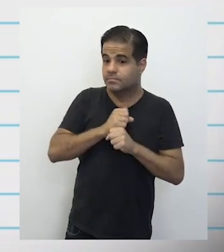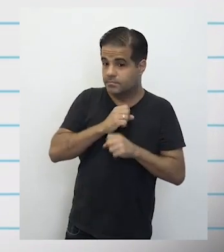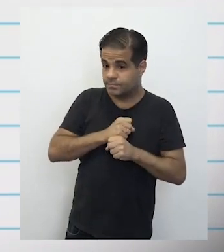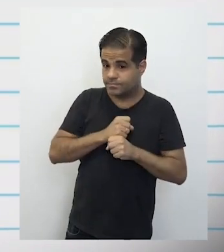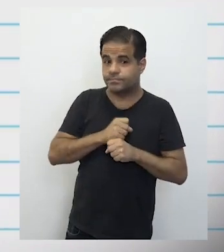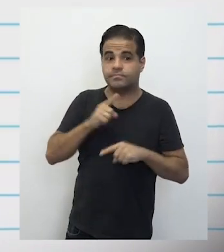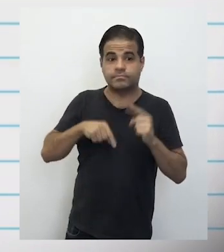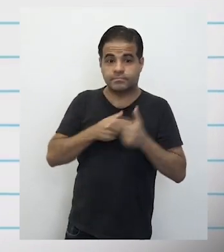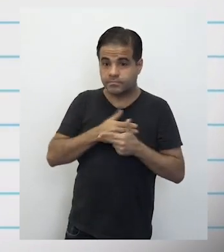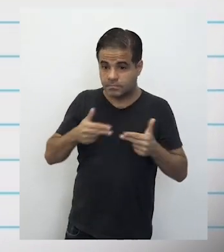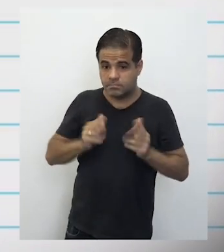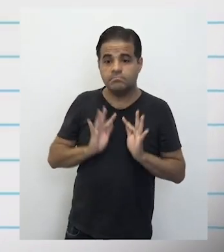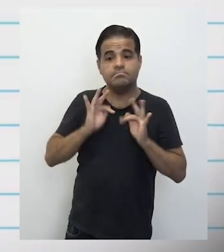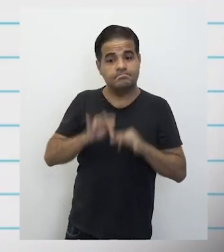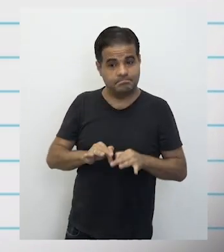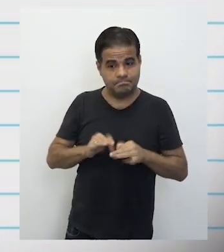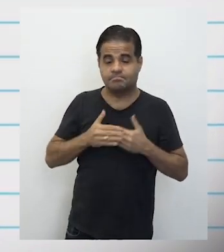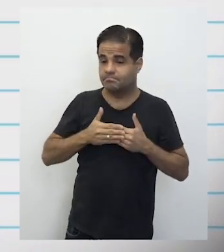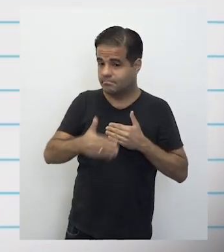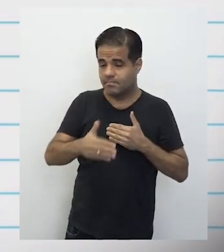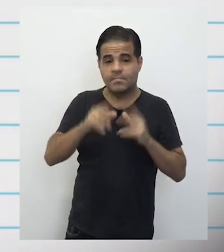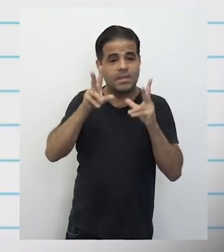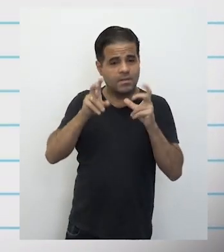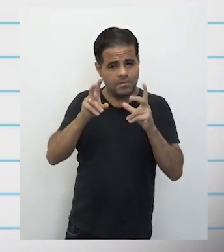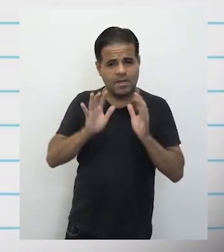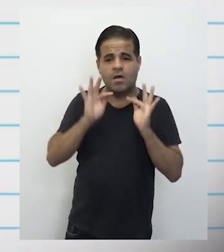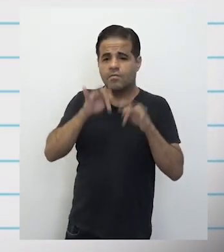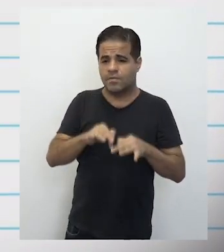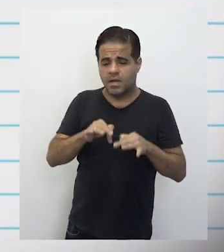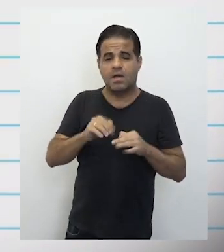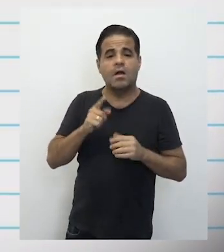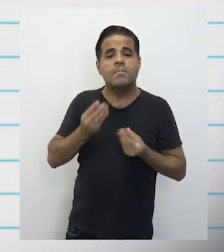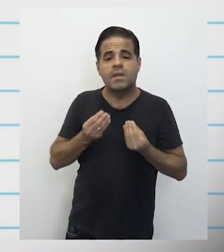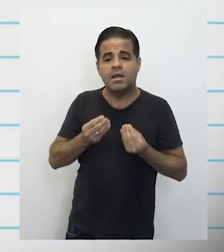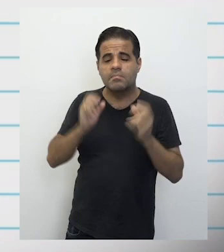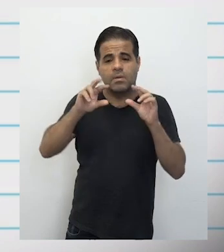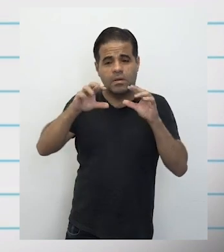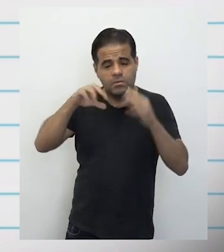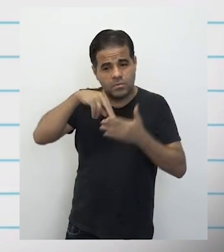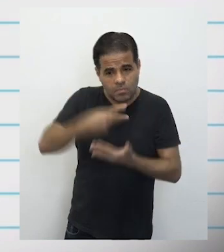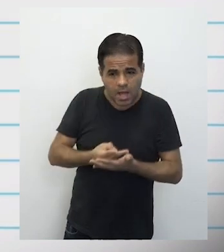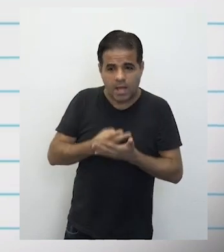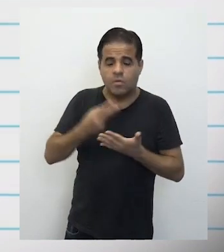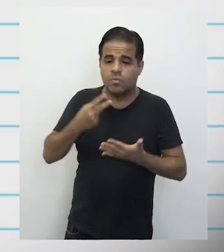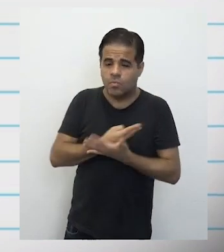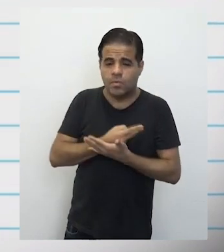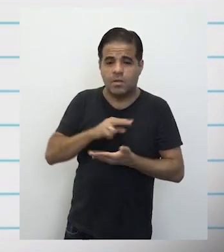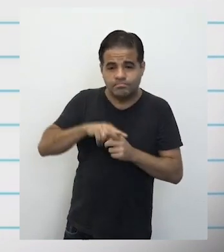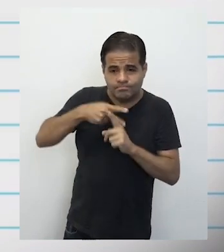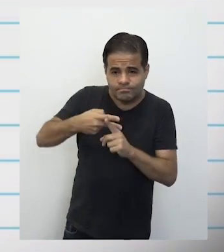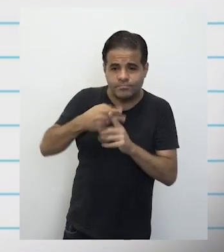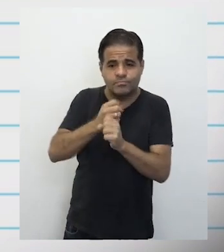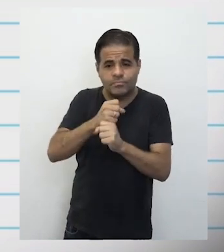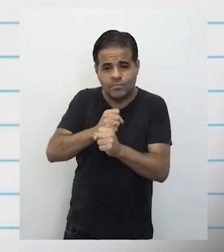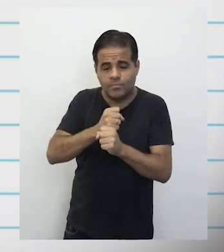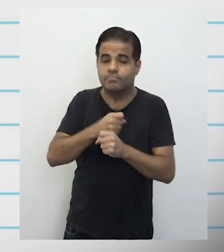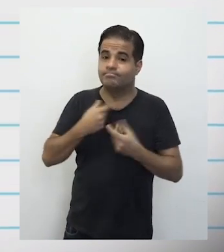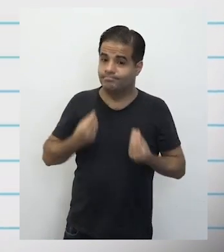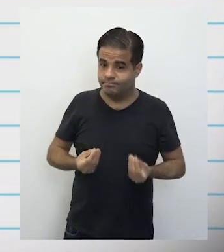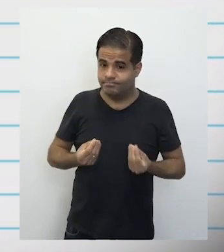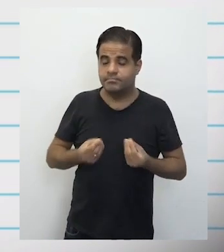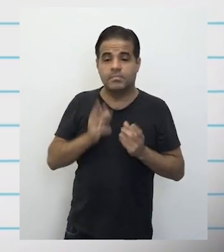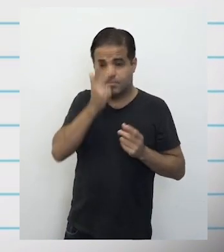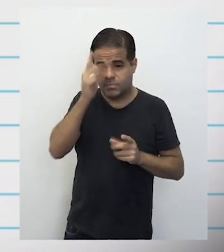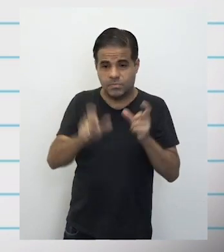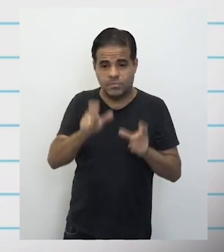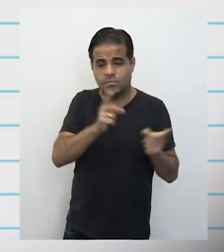os bens e serviços finais. O termo finais é para não cairmos no erro da dupla contagem. Afinal de contas, o